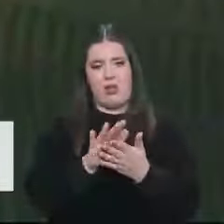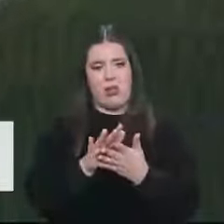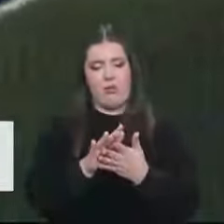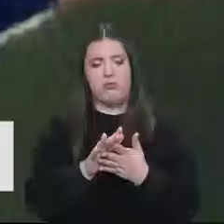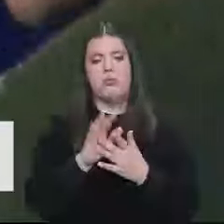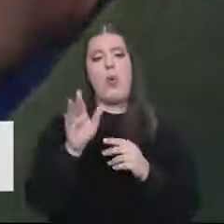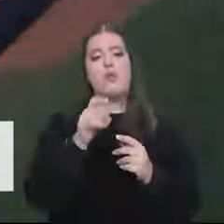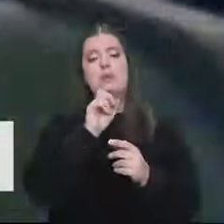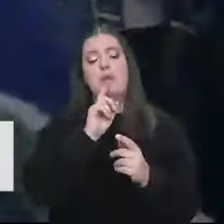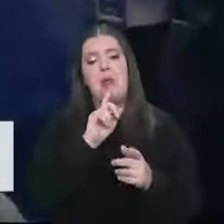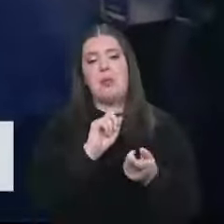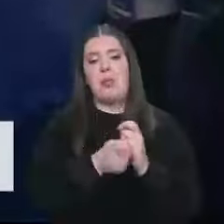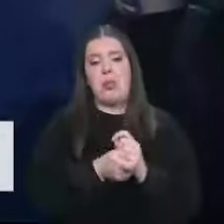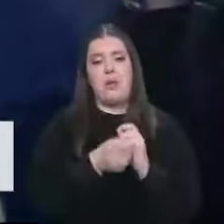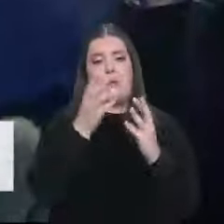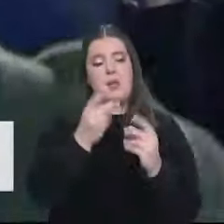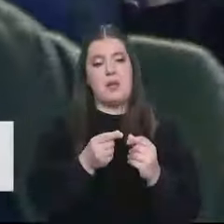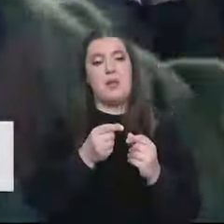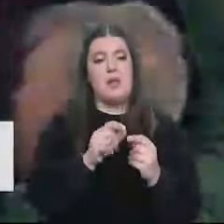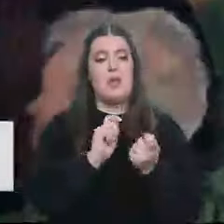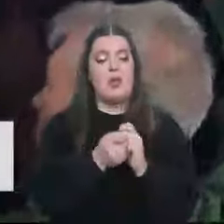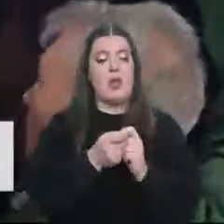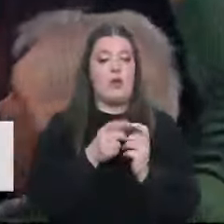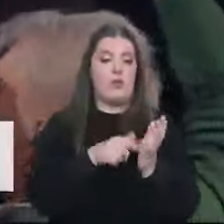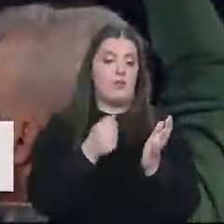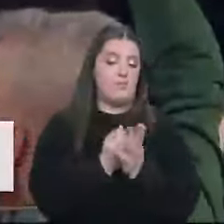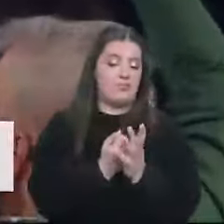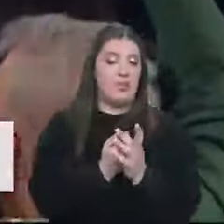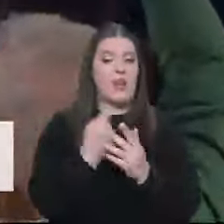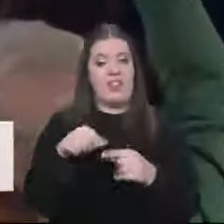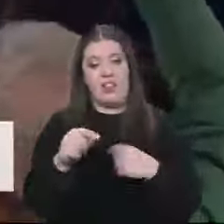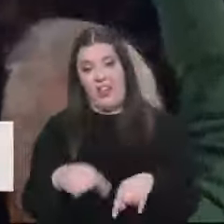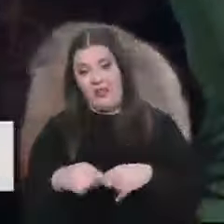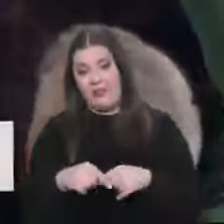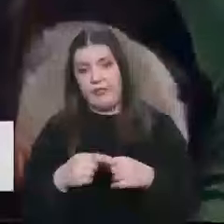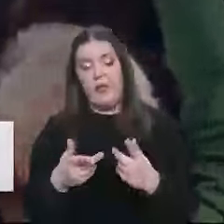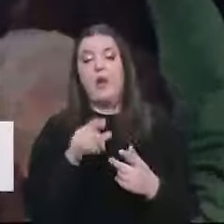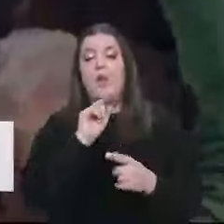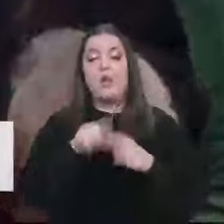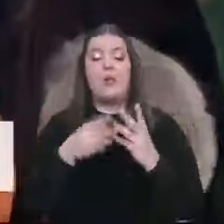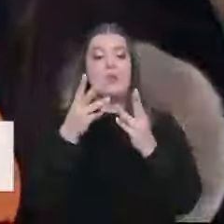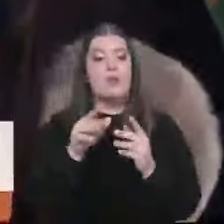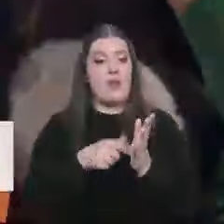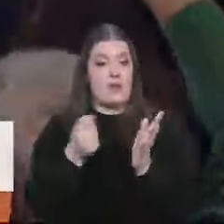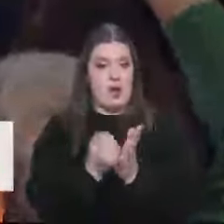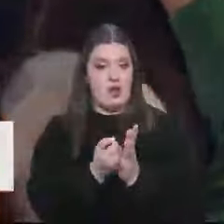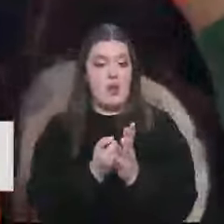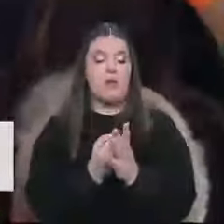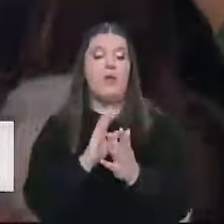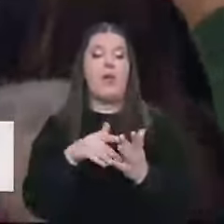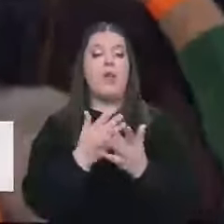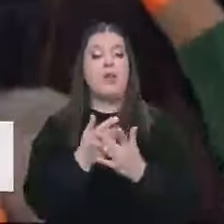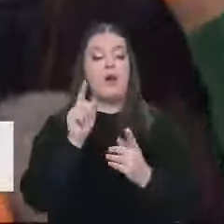tinham sequer possibilidade matemática de mudar o resultado final aqui tno após termos esse resultado final fazer